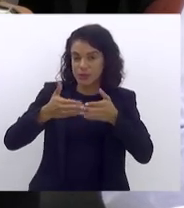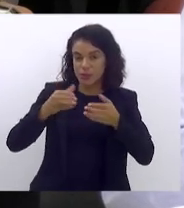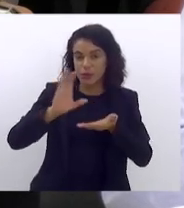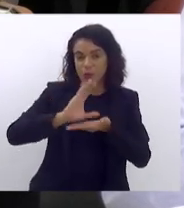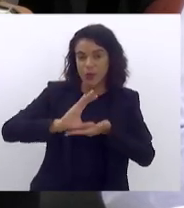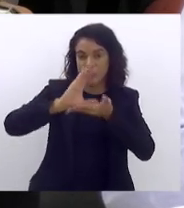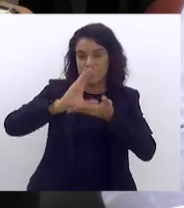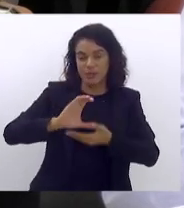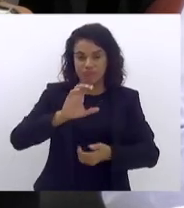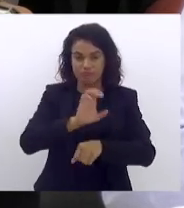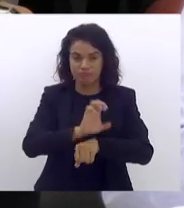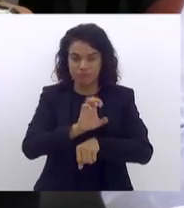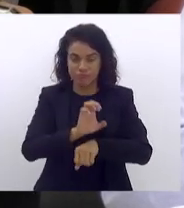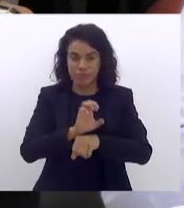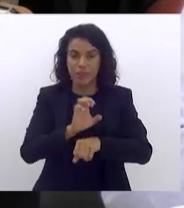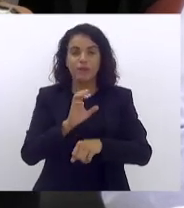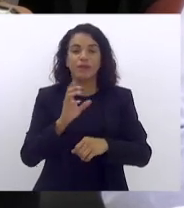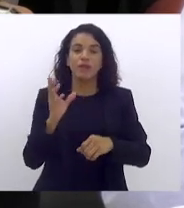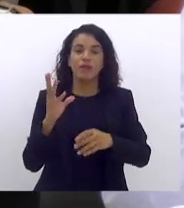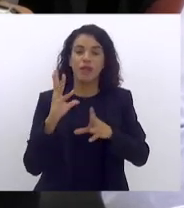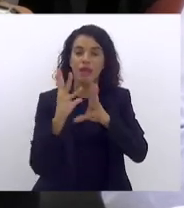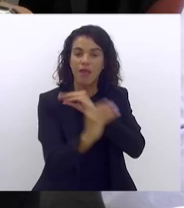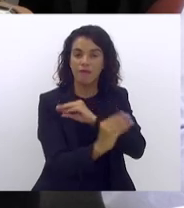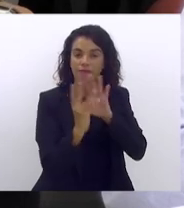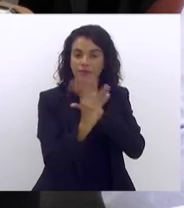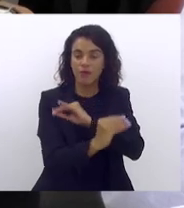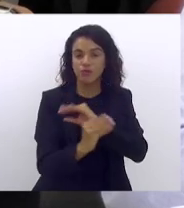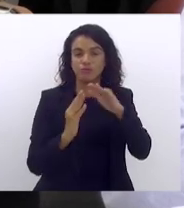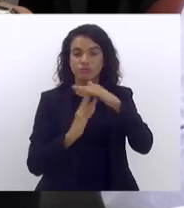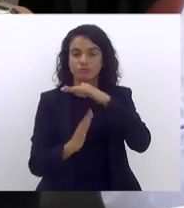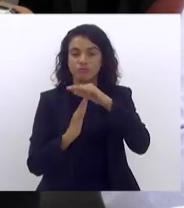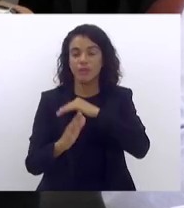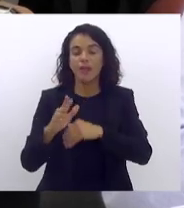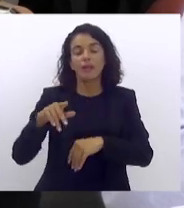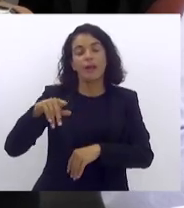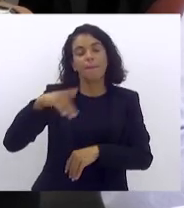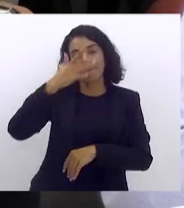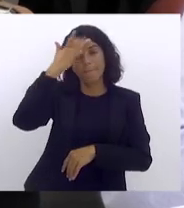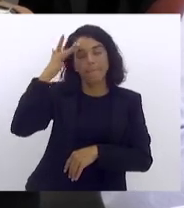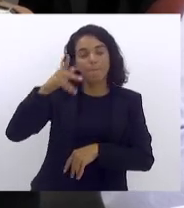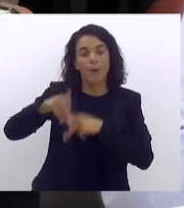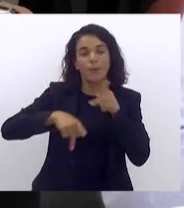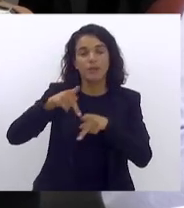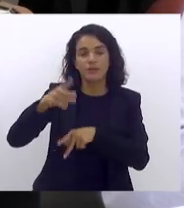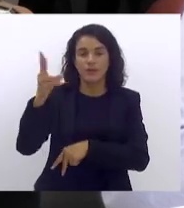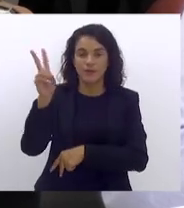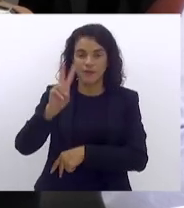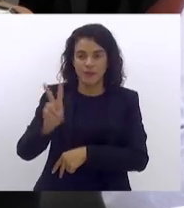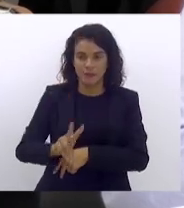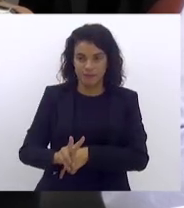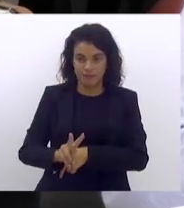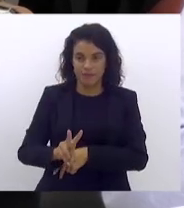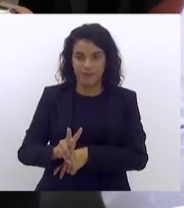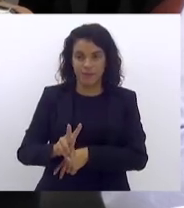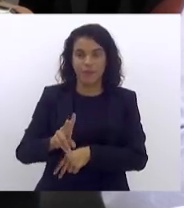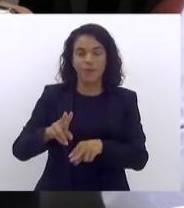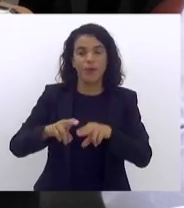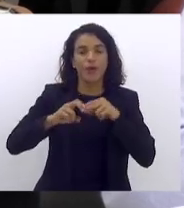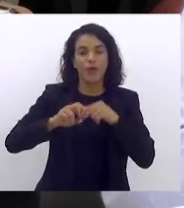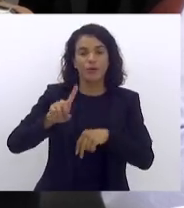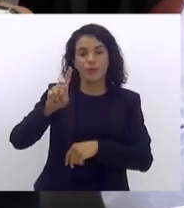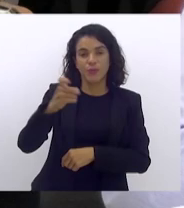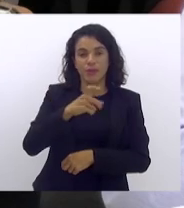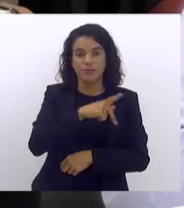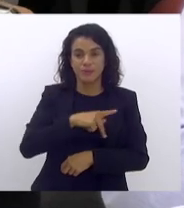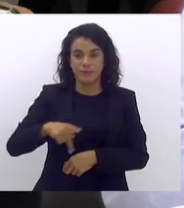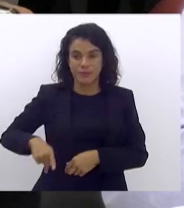Estadual da condição de refúgio vem da população venezuelana, justamente pelo reconhecimento do ex-presidente Bolsonaro de